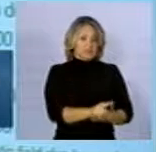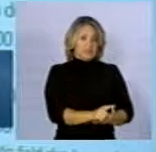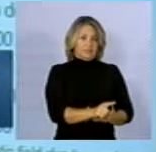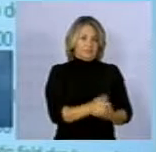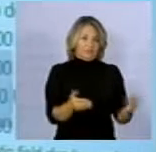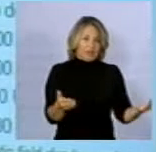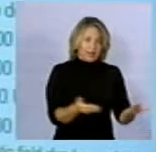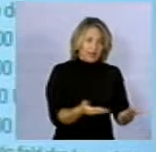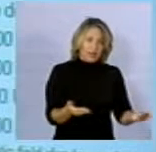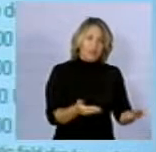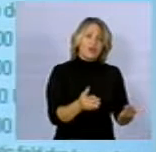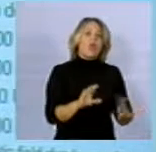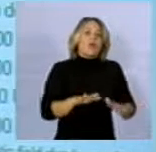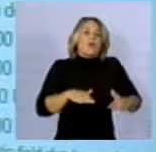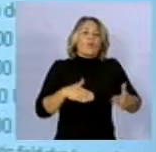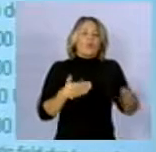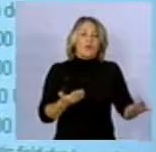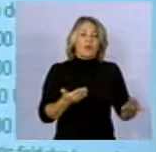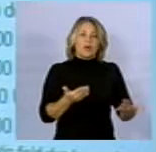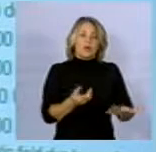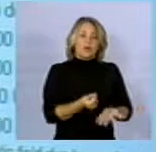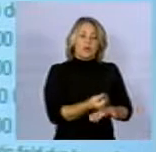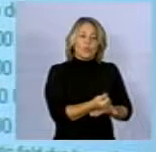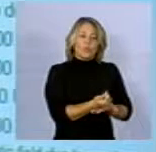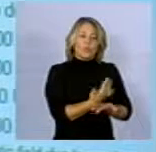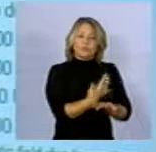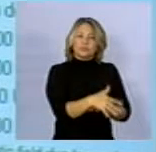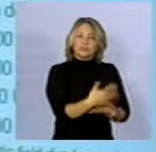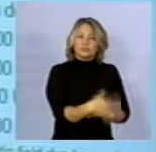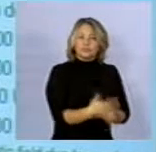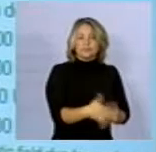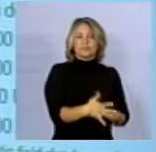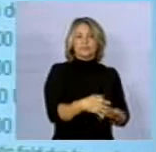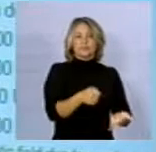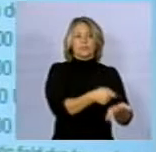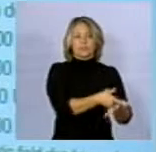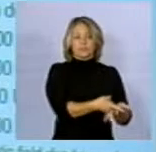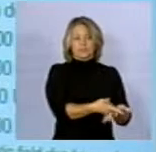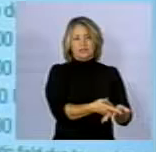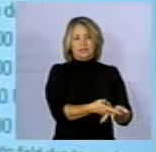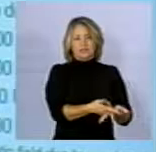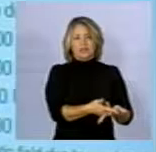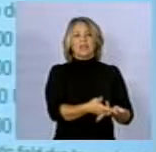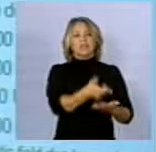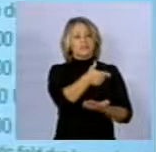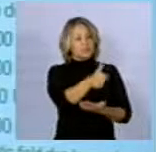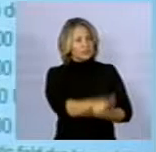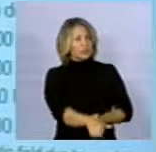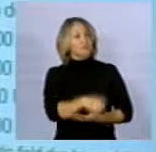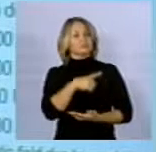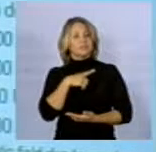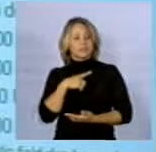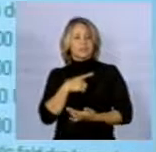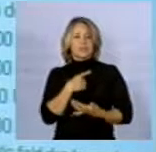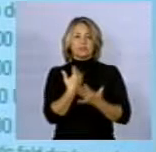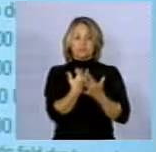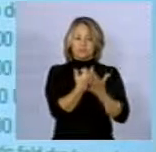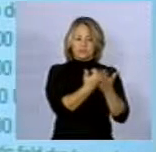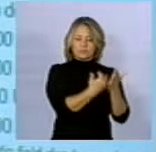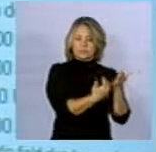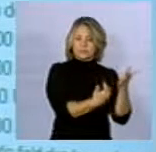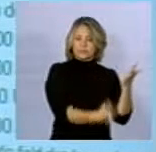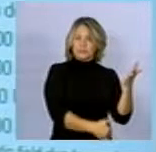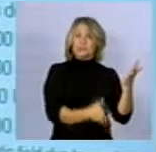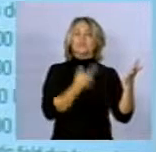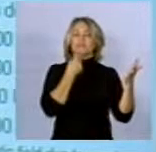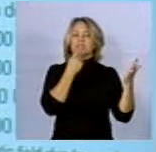moeda, qual seria o custo dessas medidas? Aqui, novamente, temos estimativas que eu já